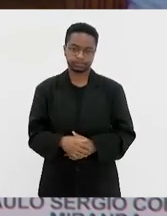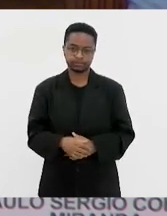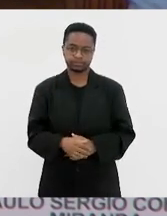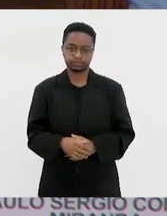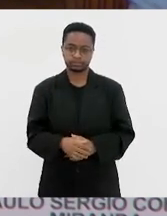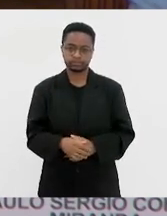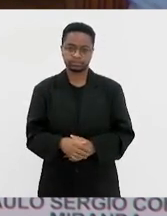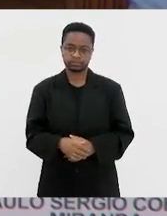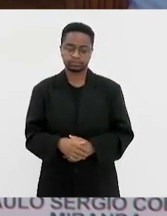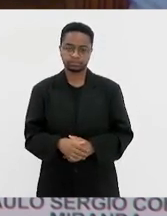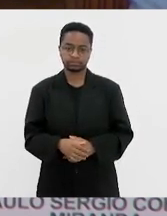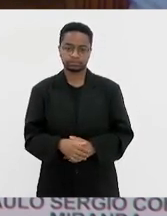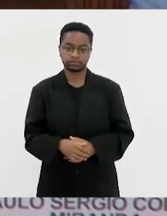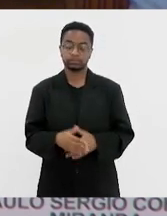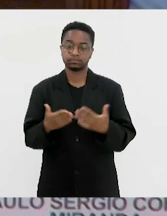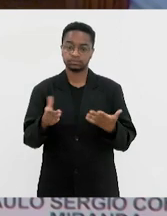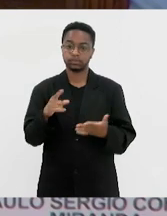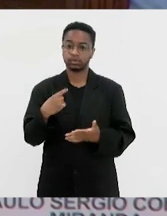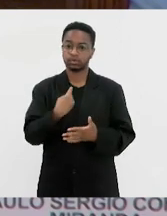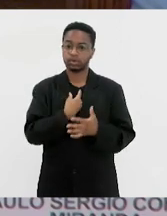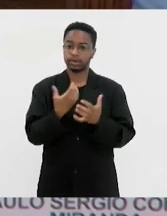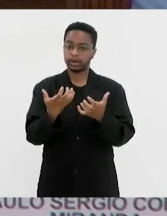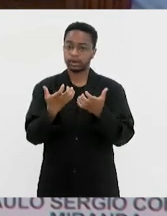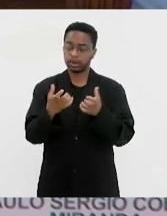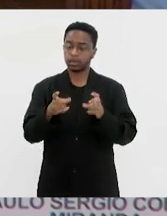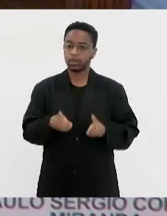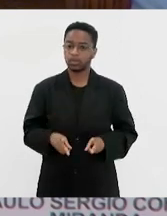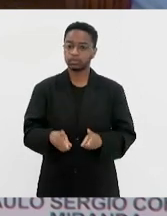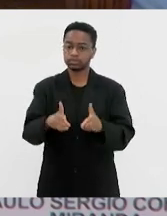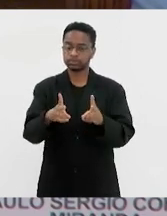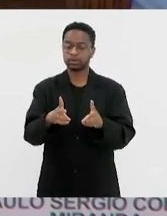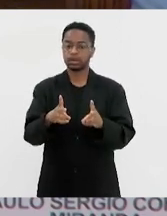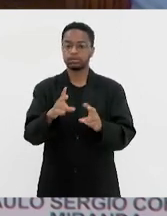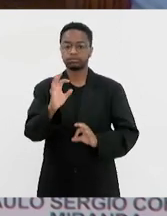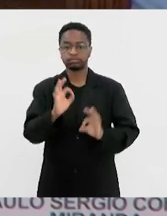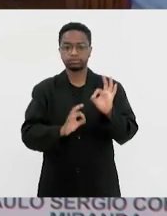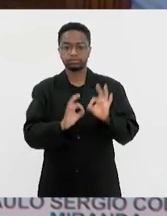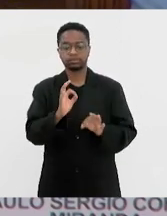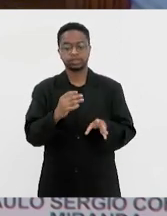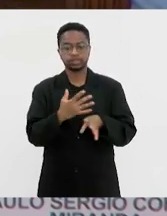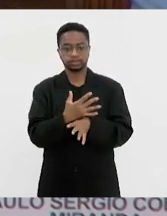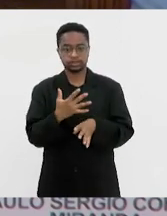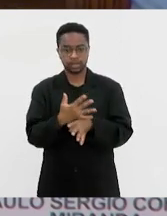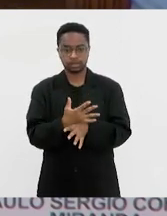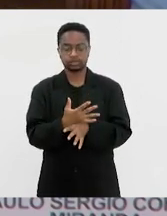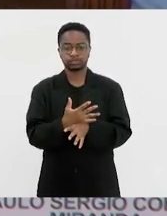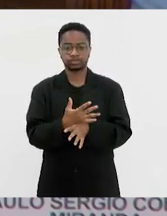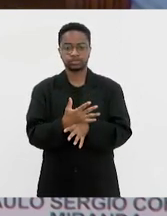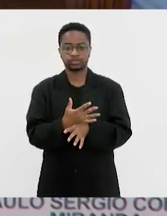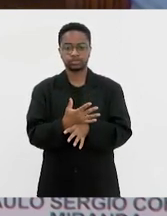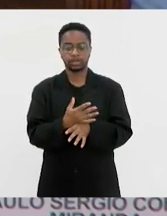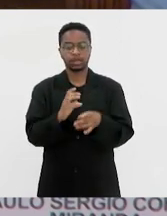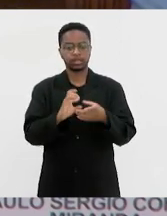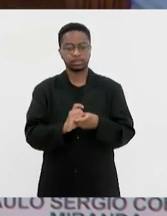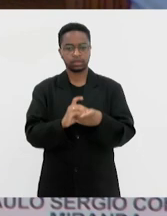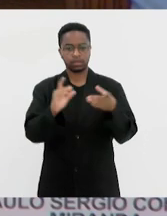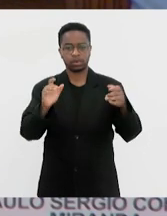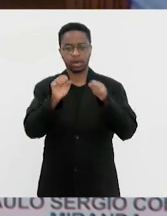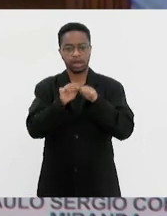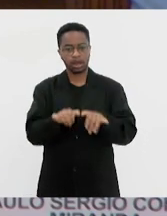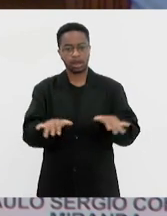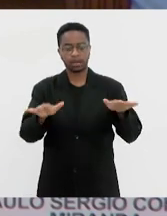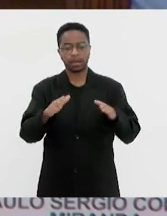aí, o que nós queremos continuar construindo essa cidade ampla, democrática, amiga,